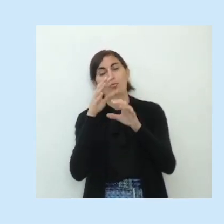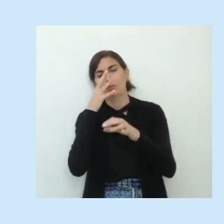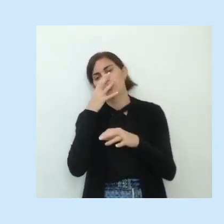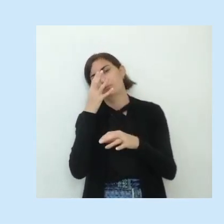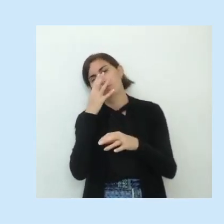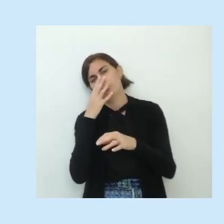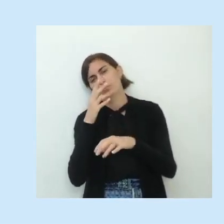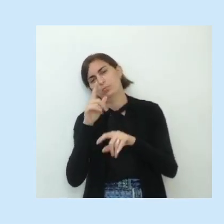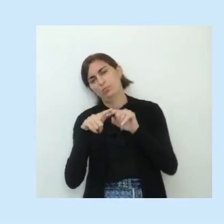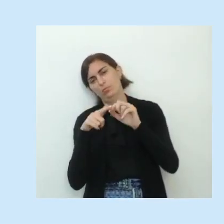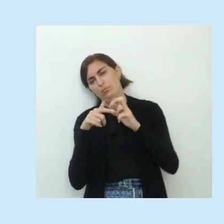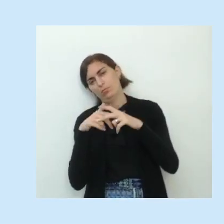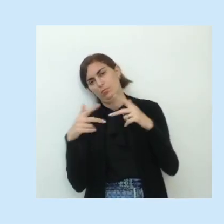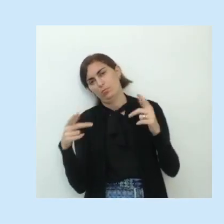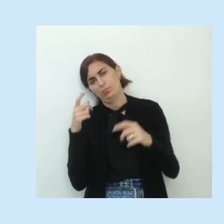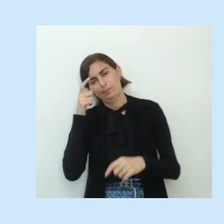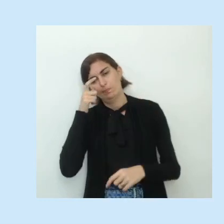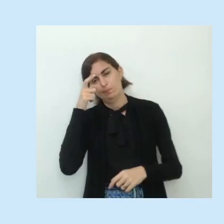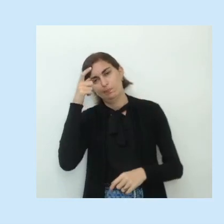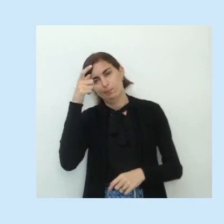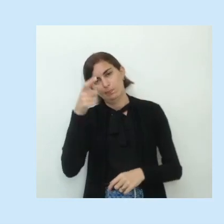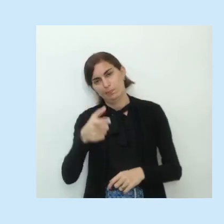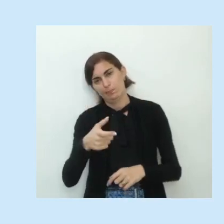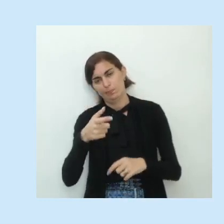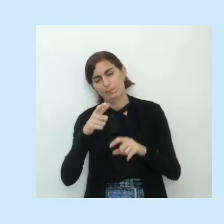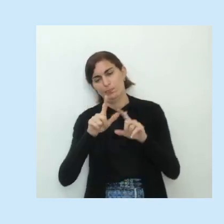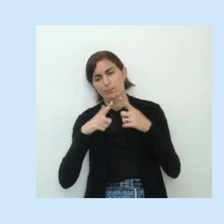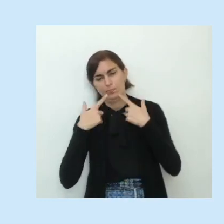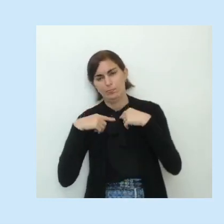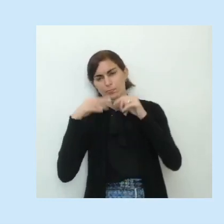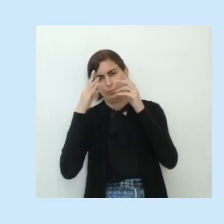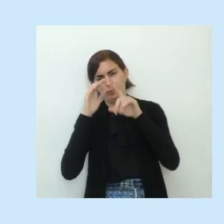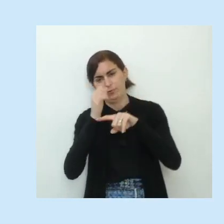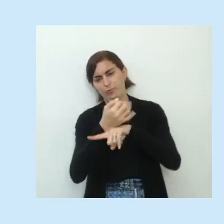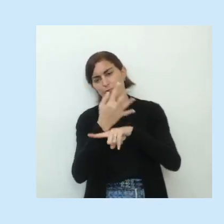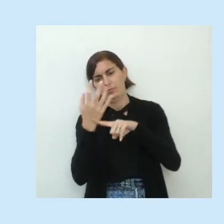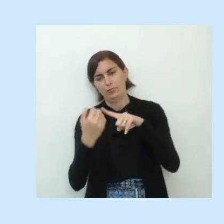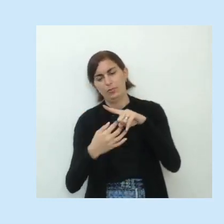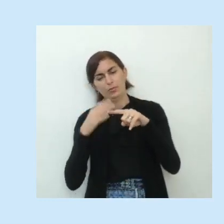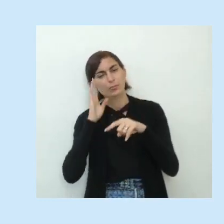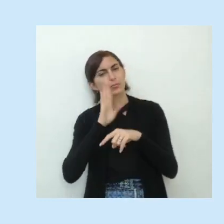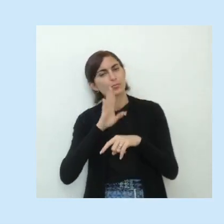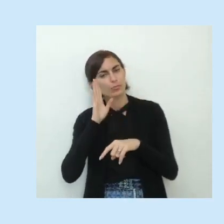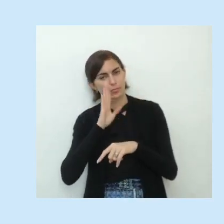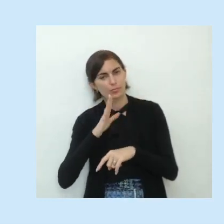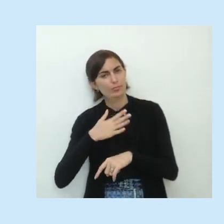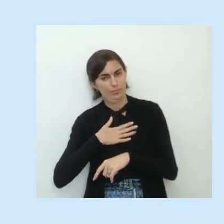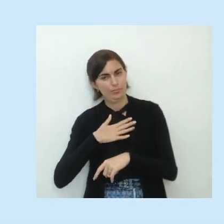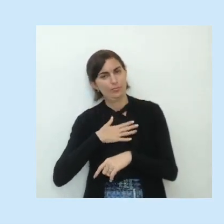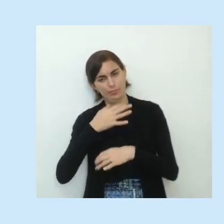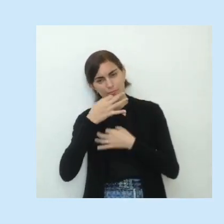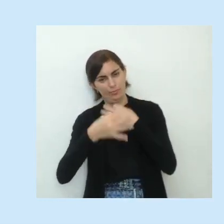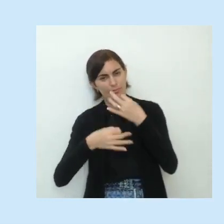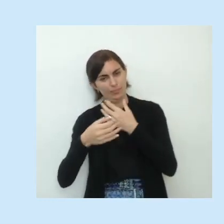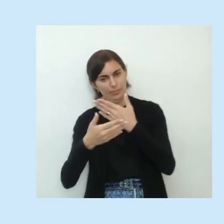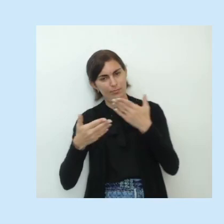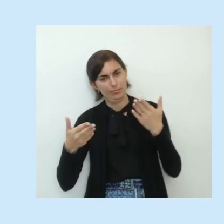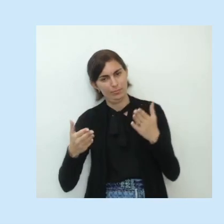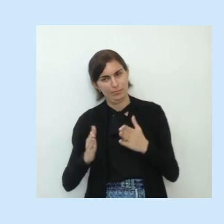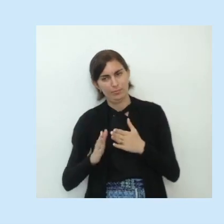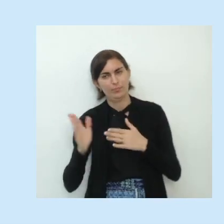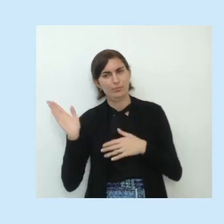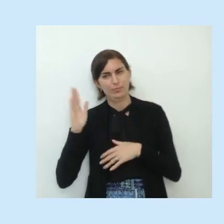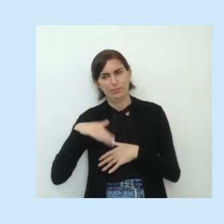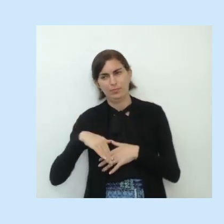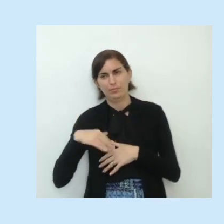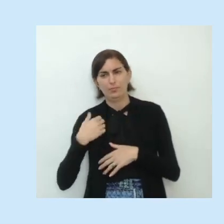assistir materiais muito interessantes sobre linguagem de fração e que é muito legal. E eu indico para você, tá? Vamos lá